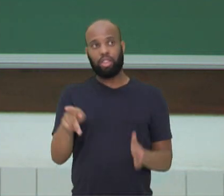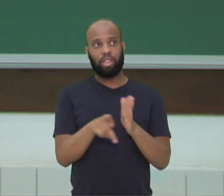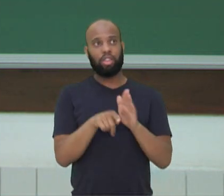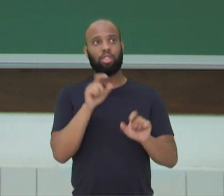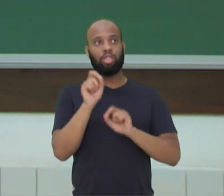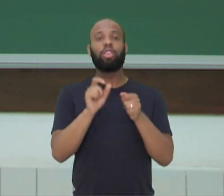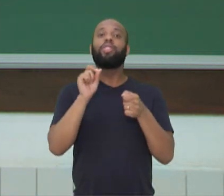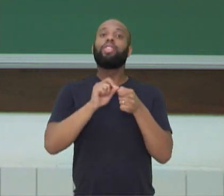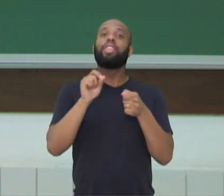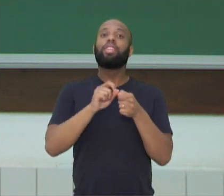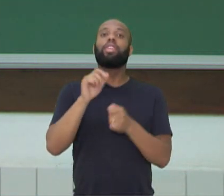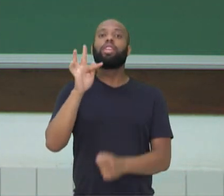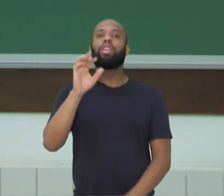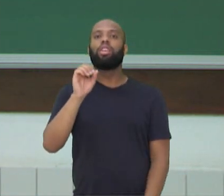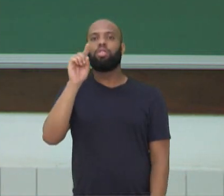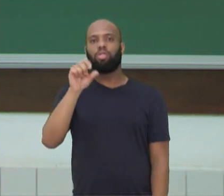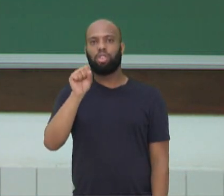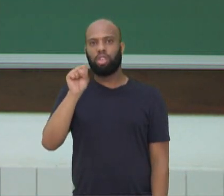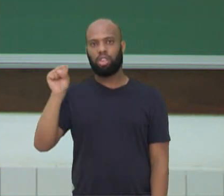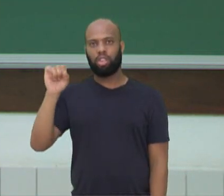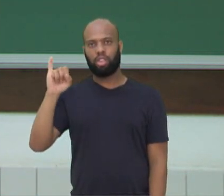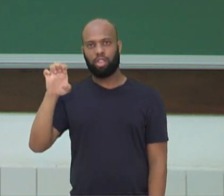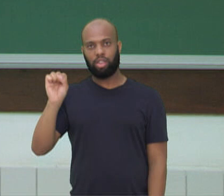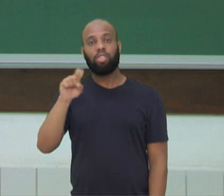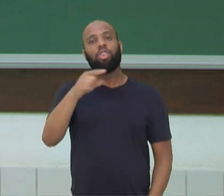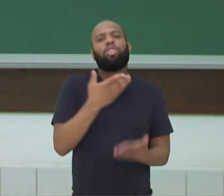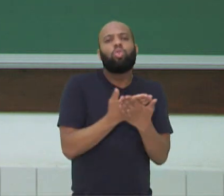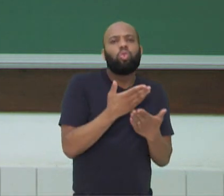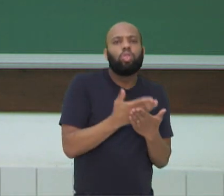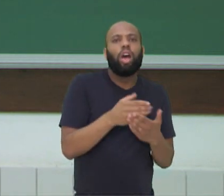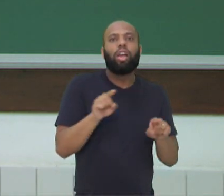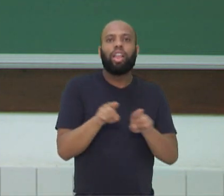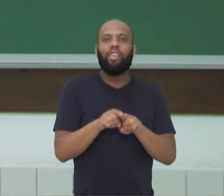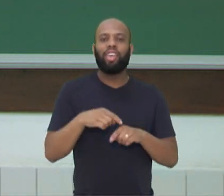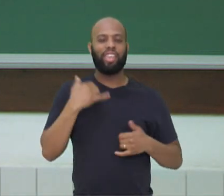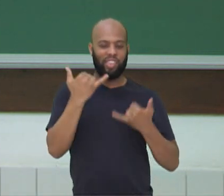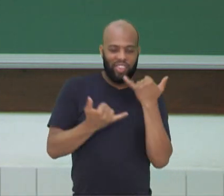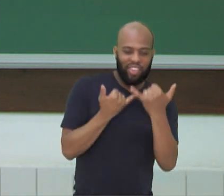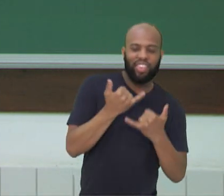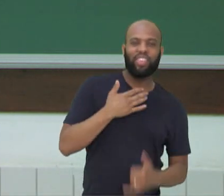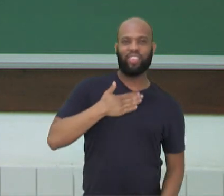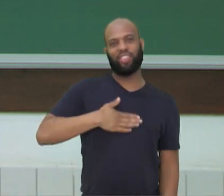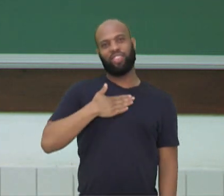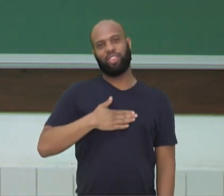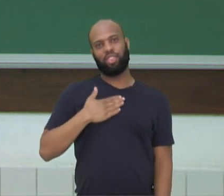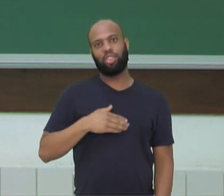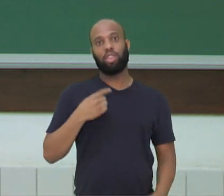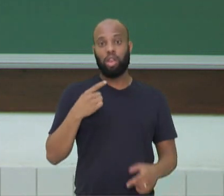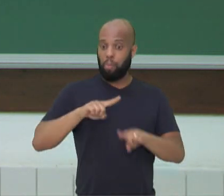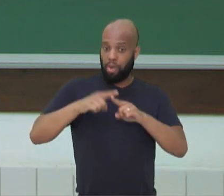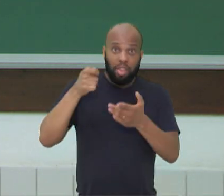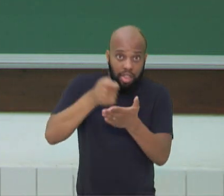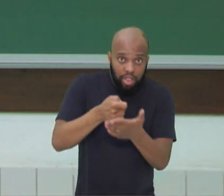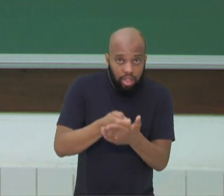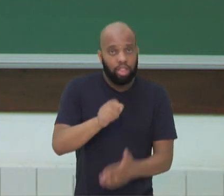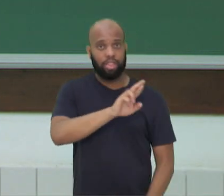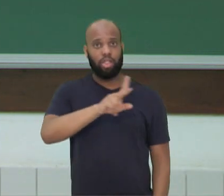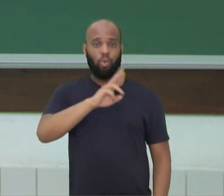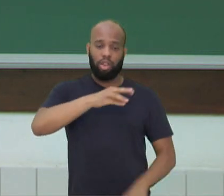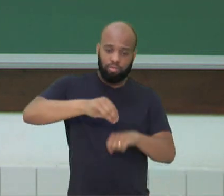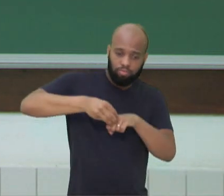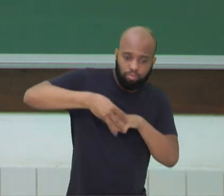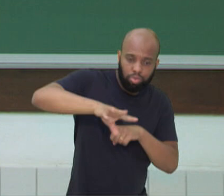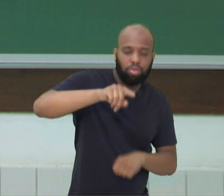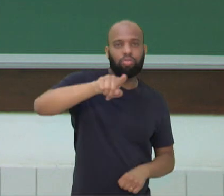produção dos fósseis. Você está estudando e se divertindo. Então lembrando que ela é uma atividade não obrigatória, é uma